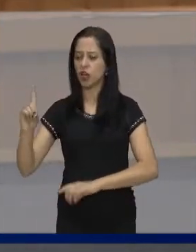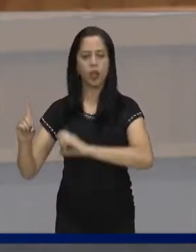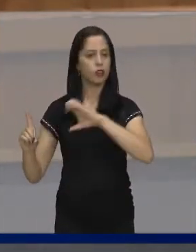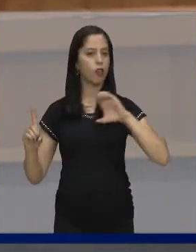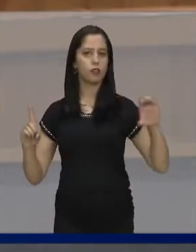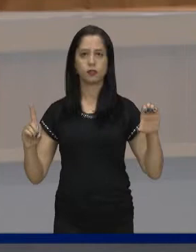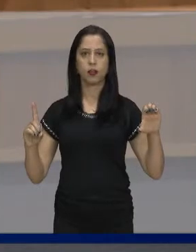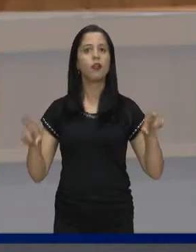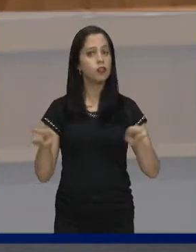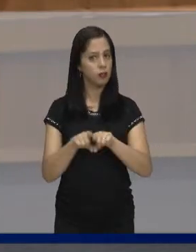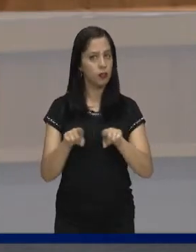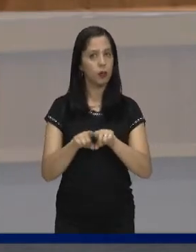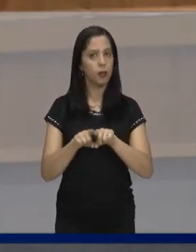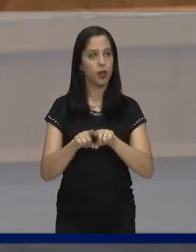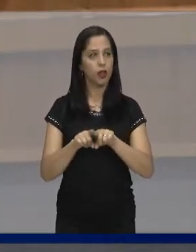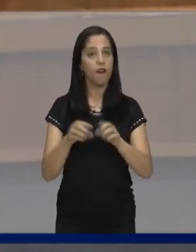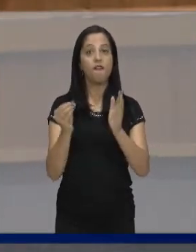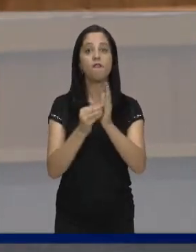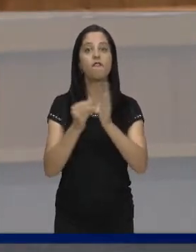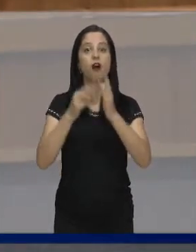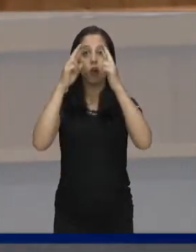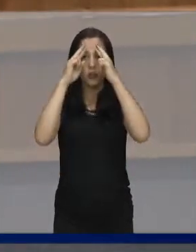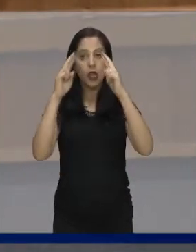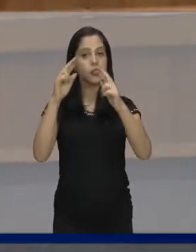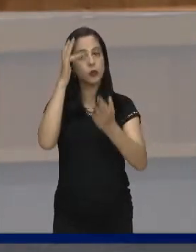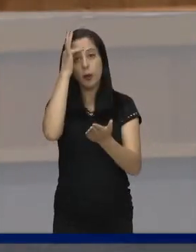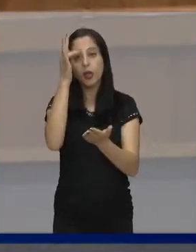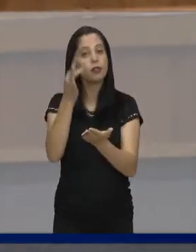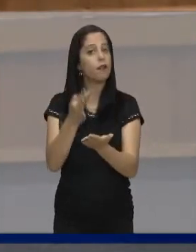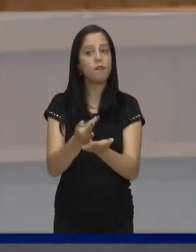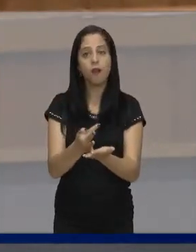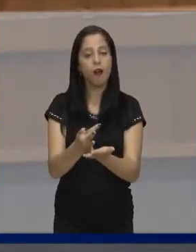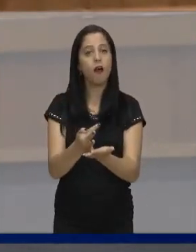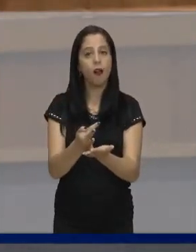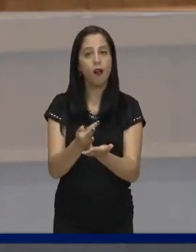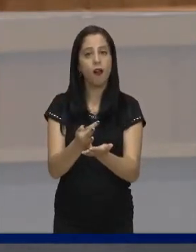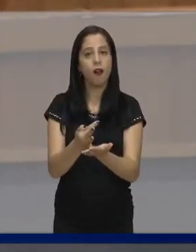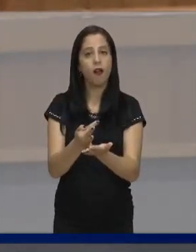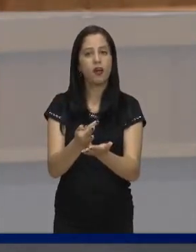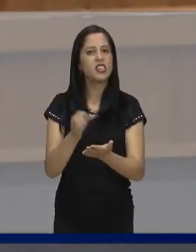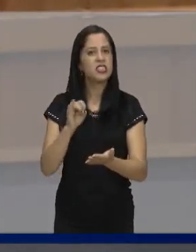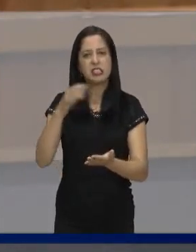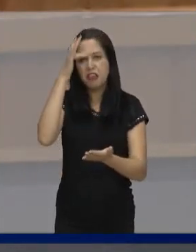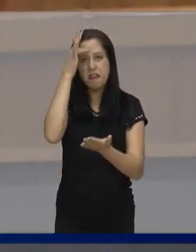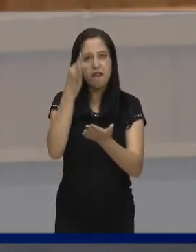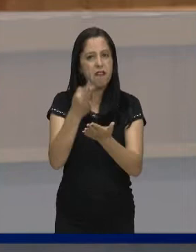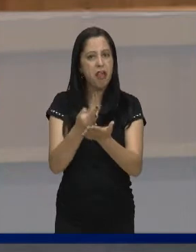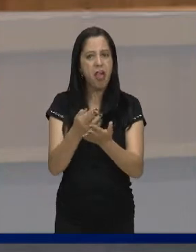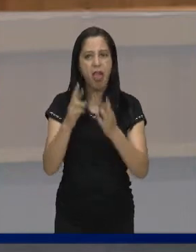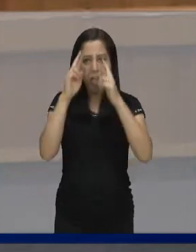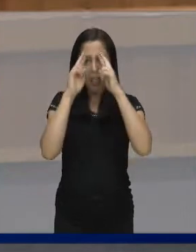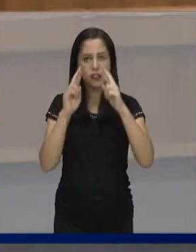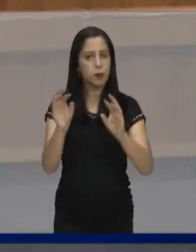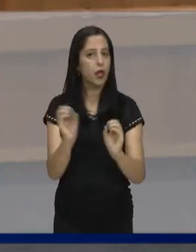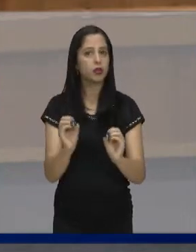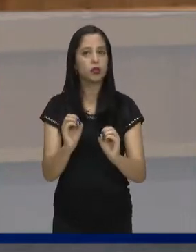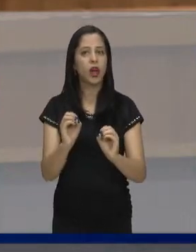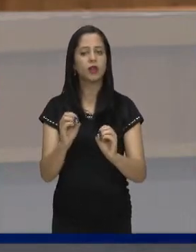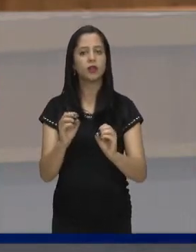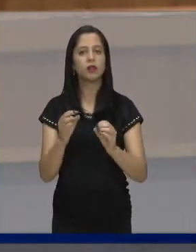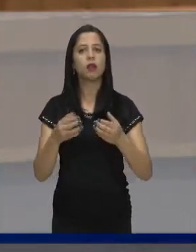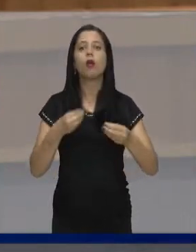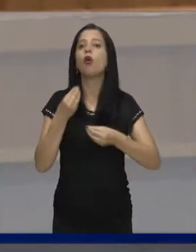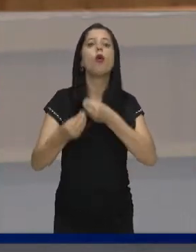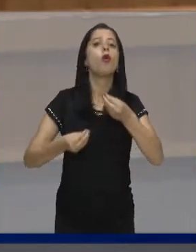direita, e não respeitam a fé das pessoas. Vai respeitar quem nesse país? Então, fica aqui o meu